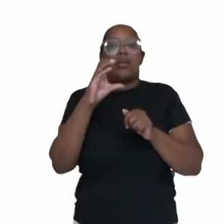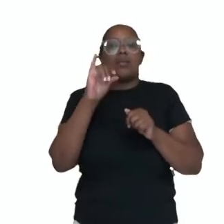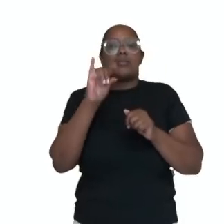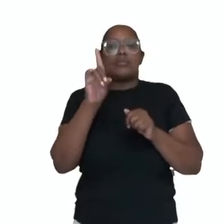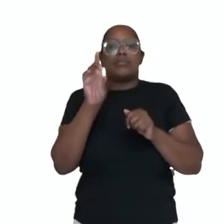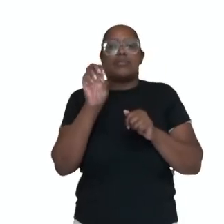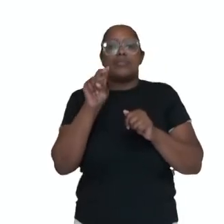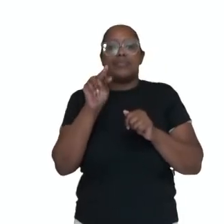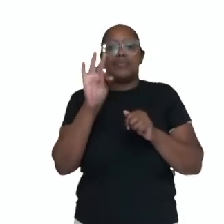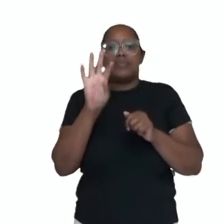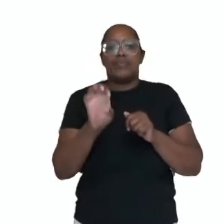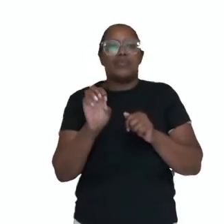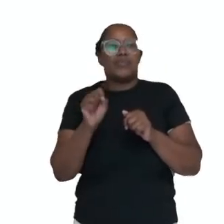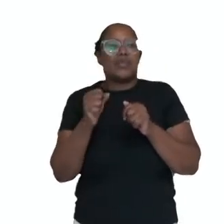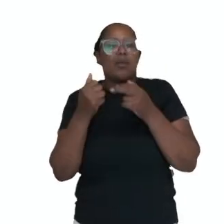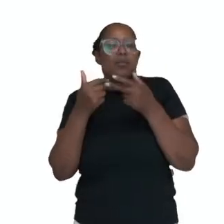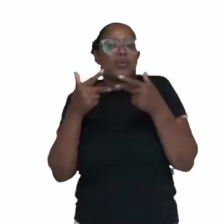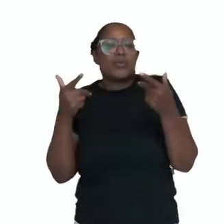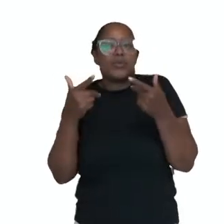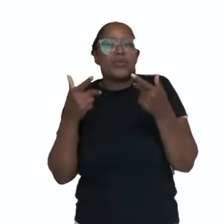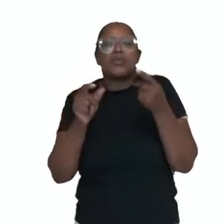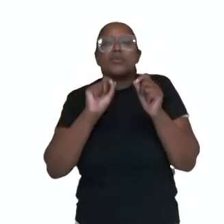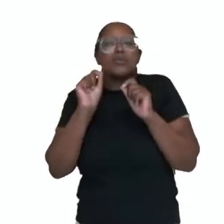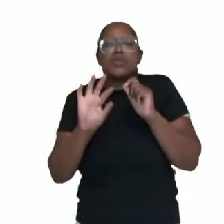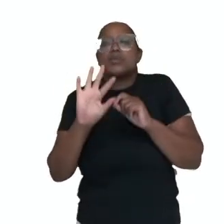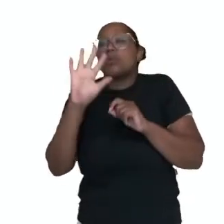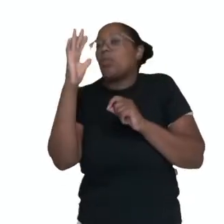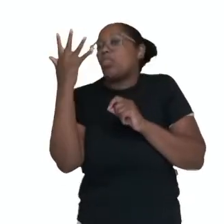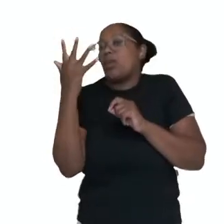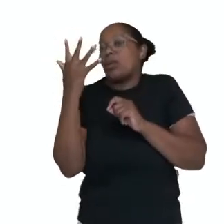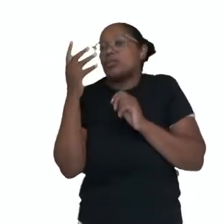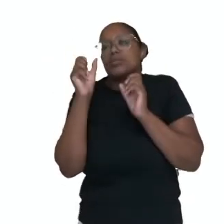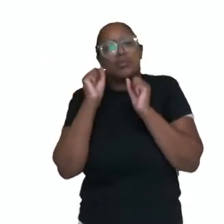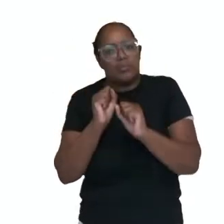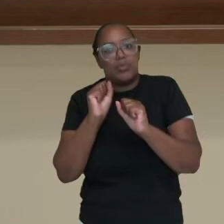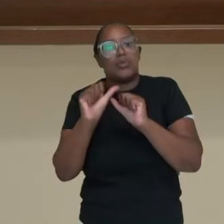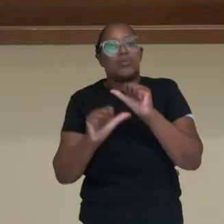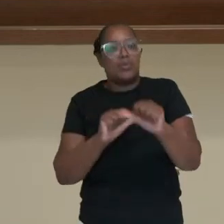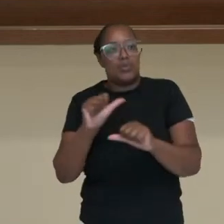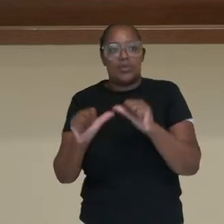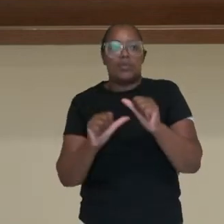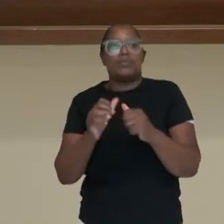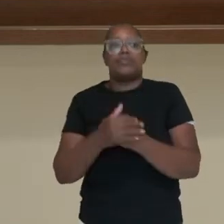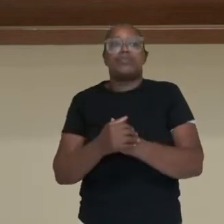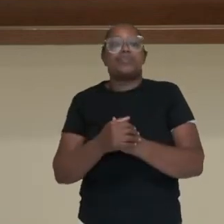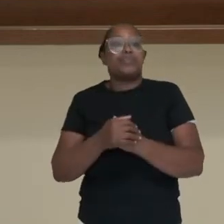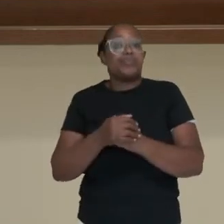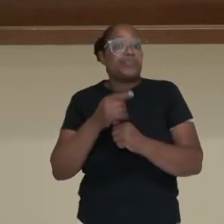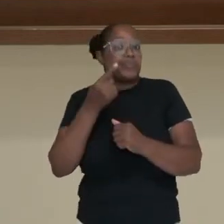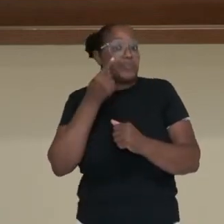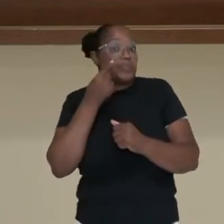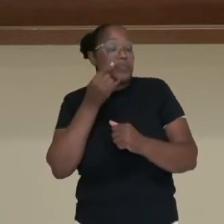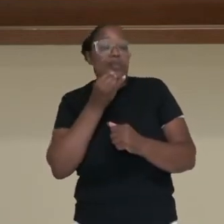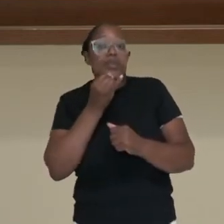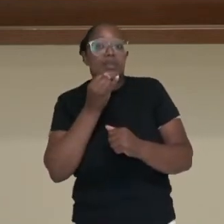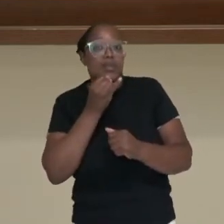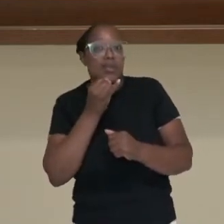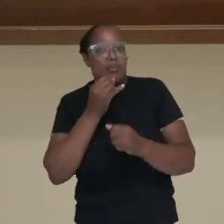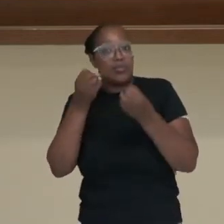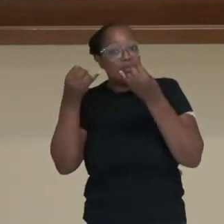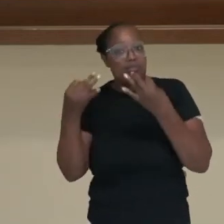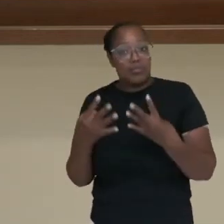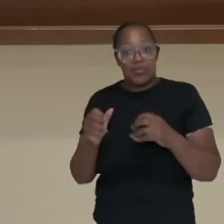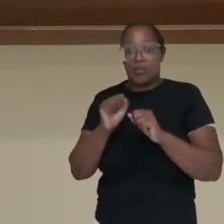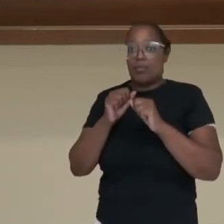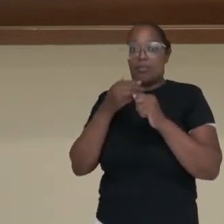não, sem deixar de ser o que é. São características que podem mudar. Vamos ver um exemplo aqui agora.